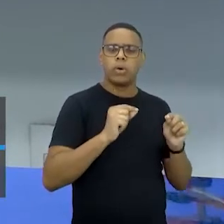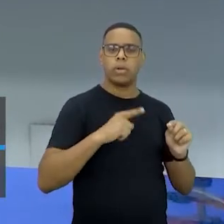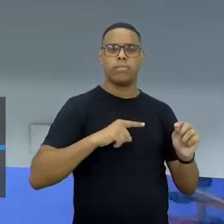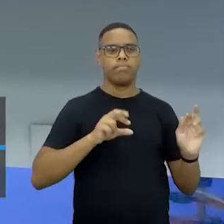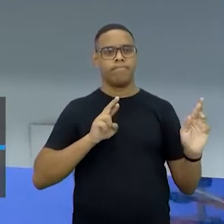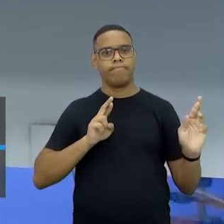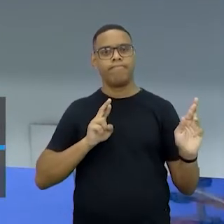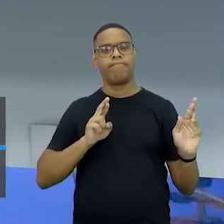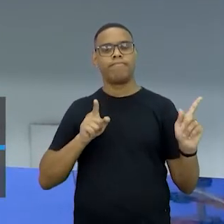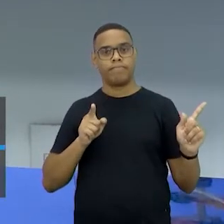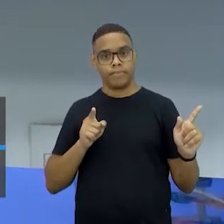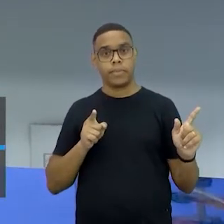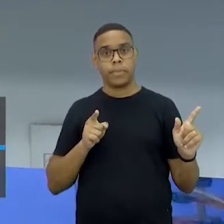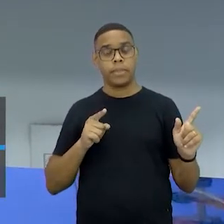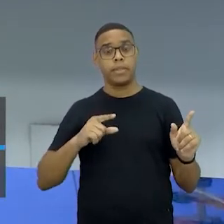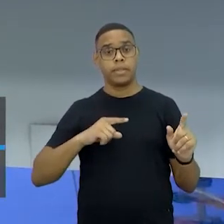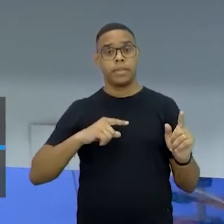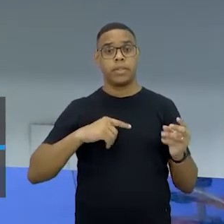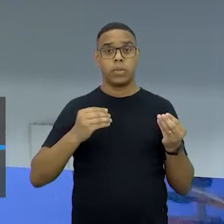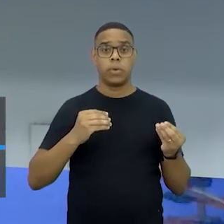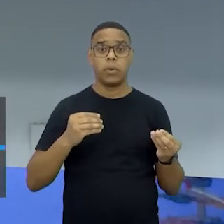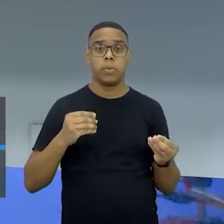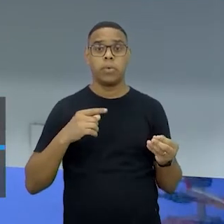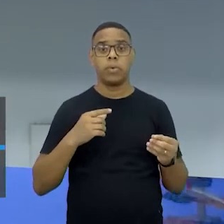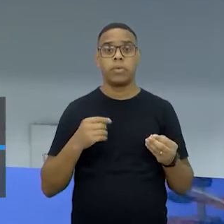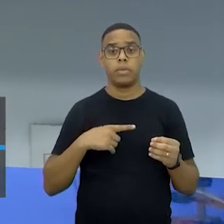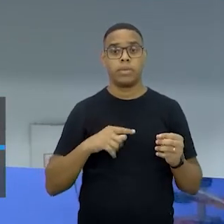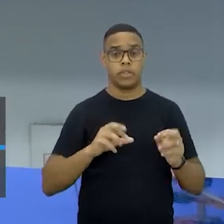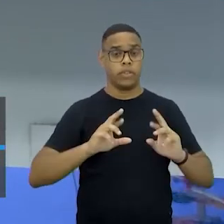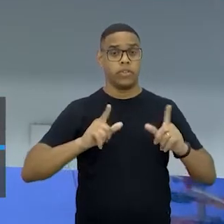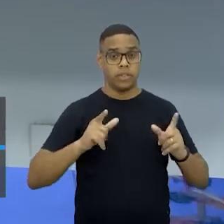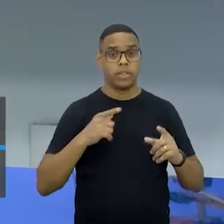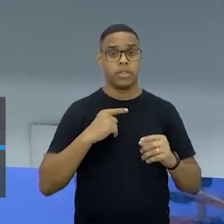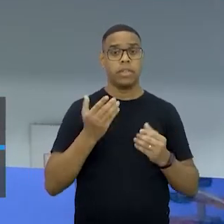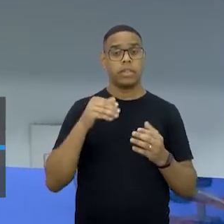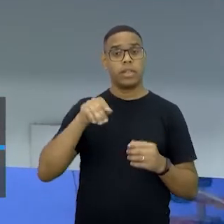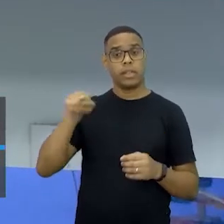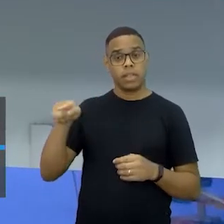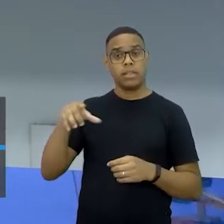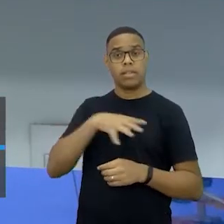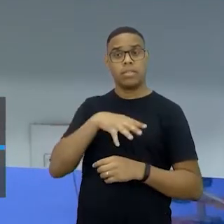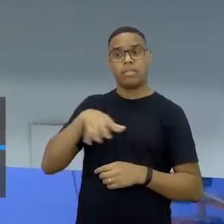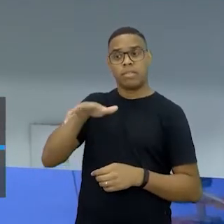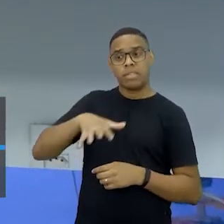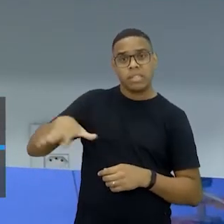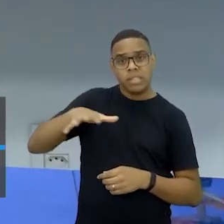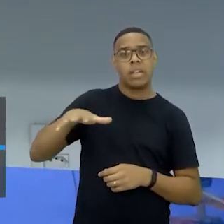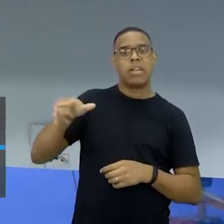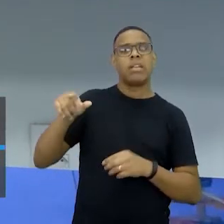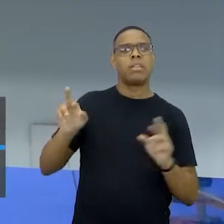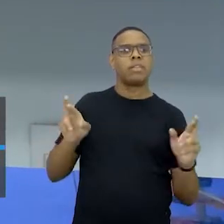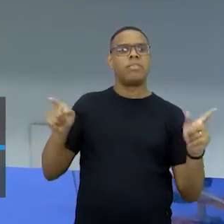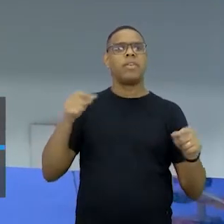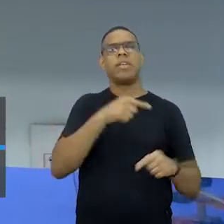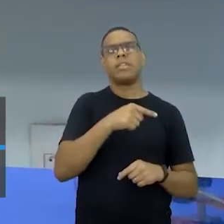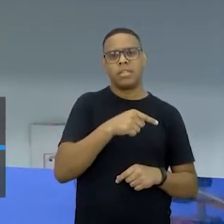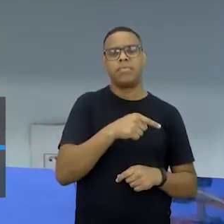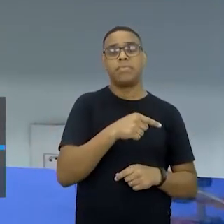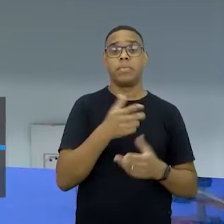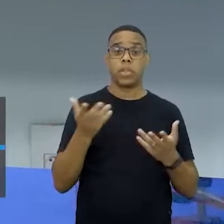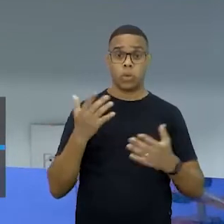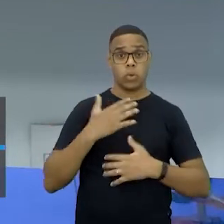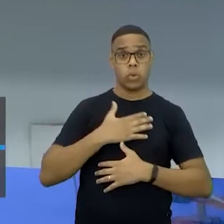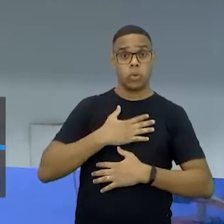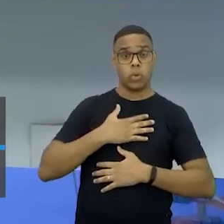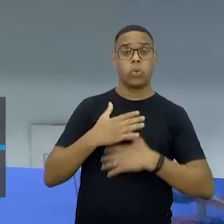essa diferença então com relação por exemplo a microbiota presente no nosso corpo então